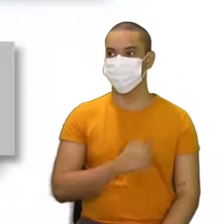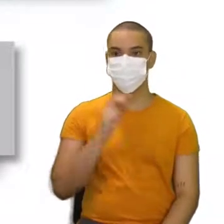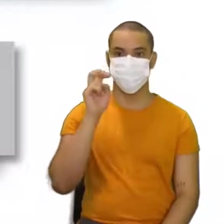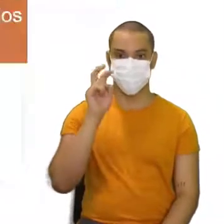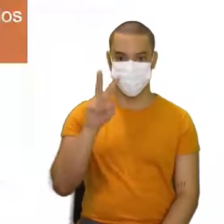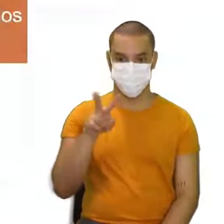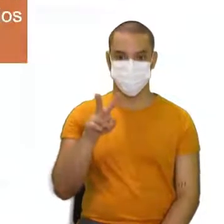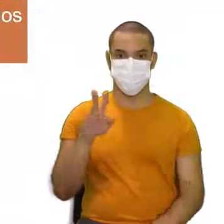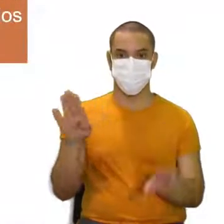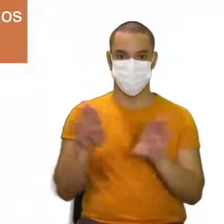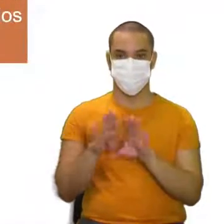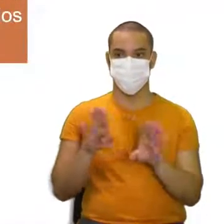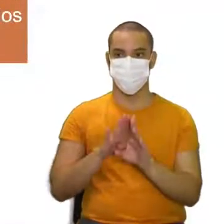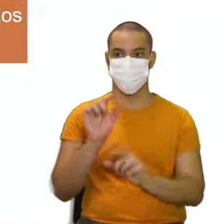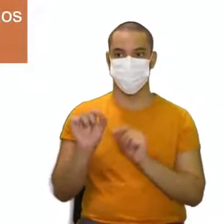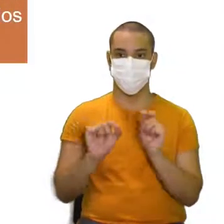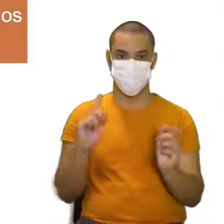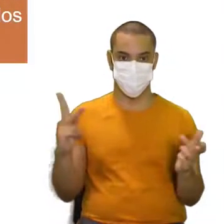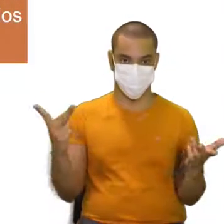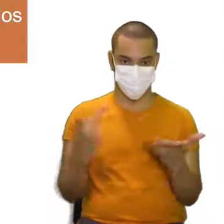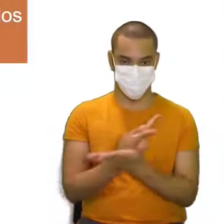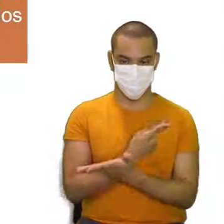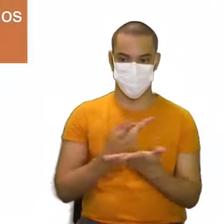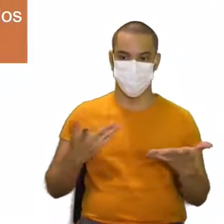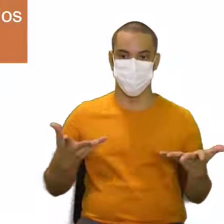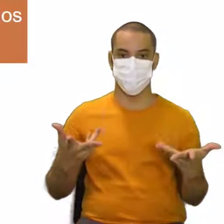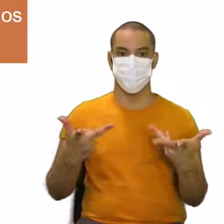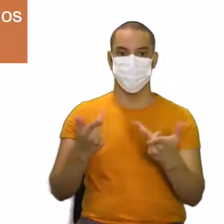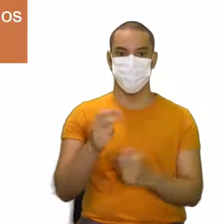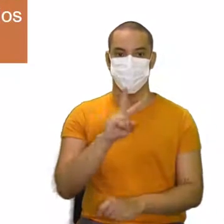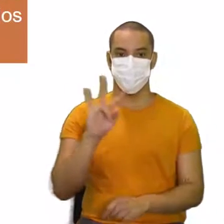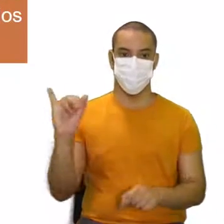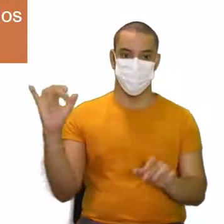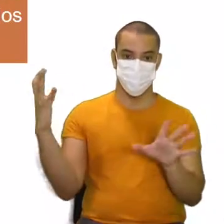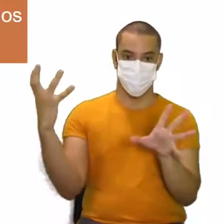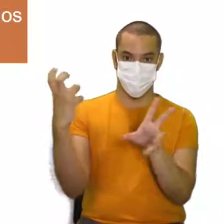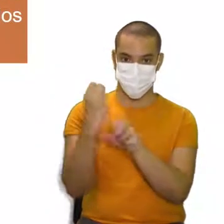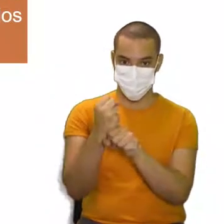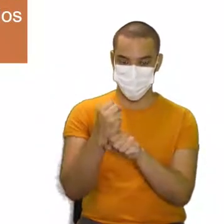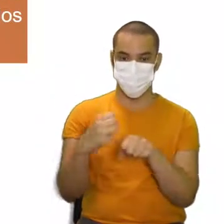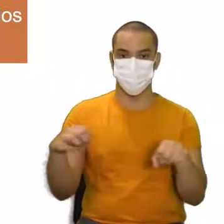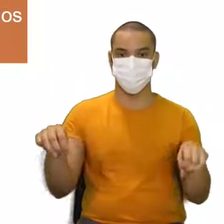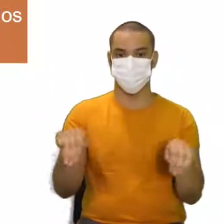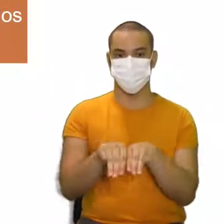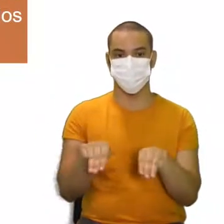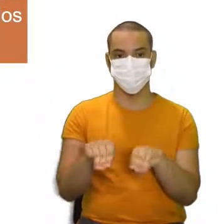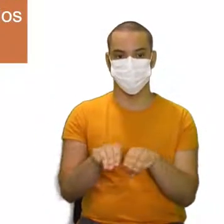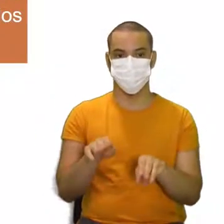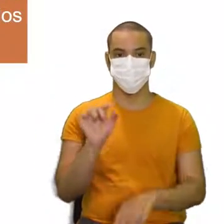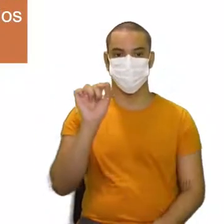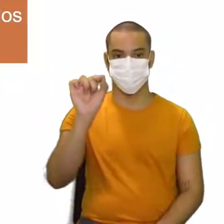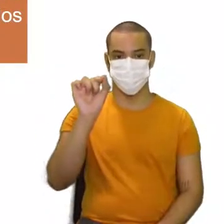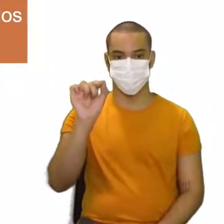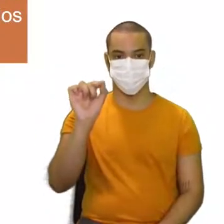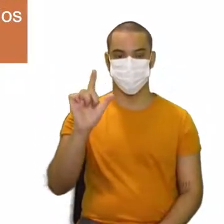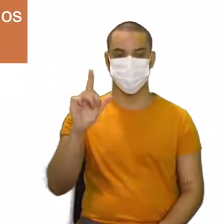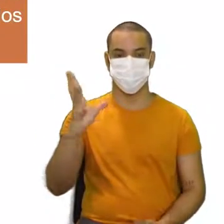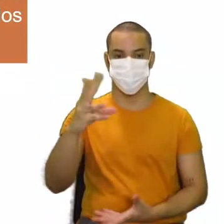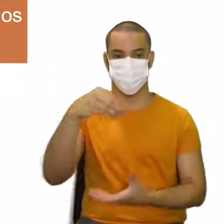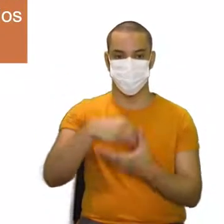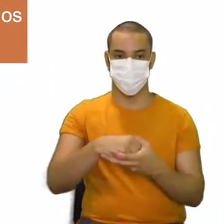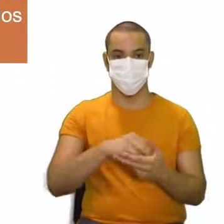aí essa situação habilidades calcular a força magnética em uma das várias